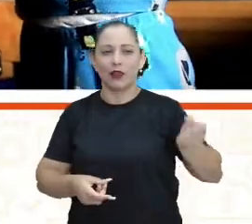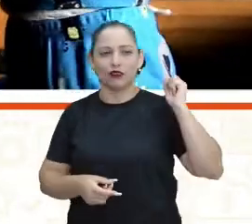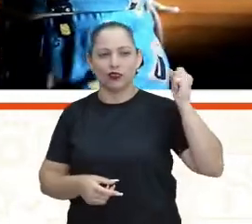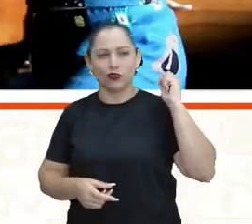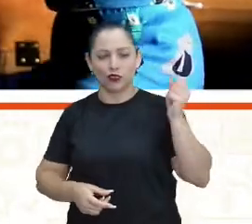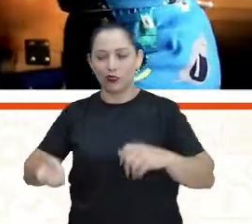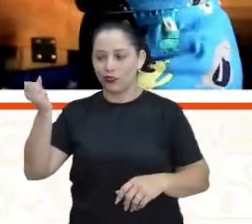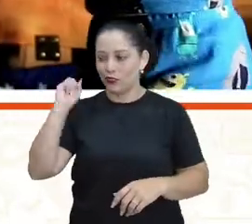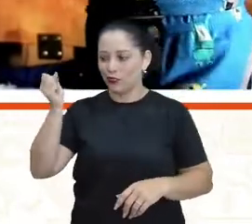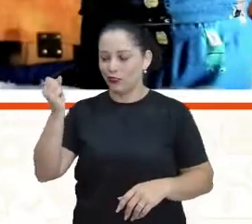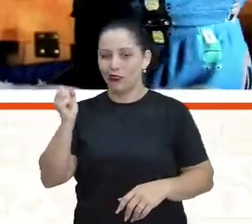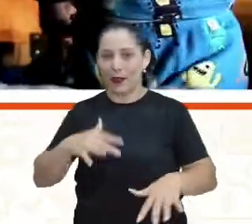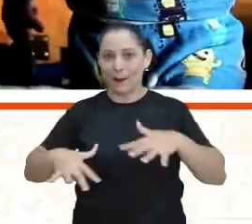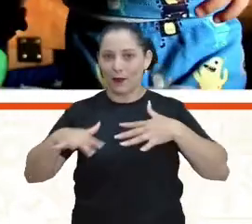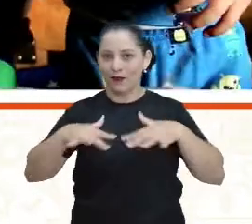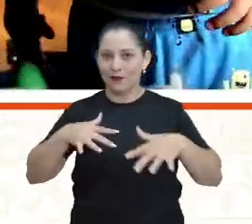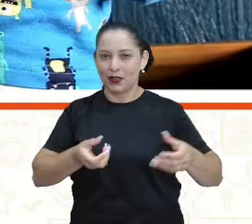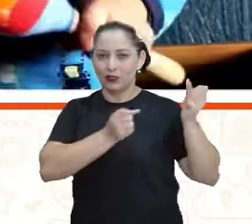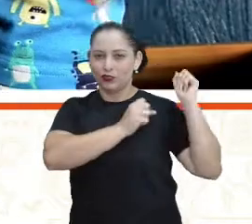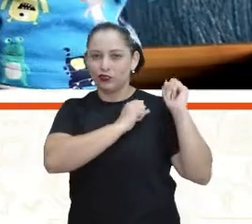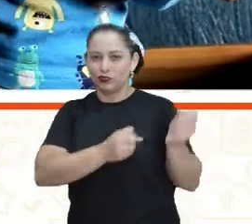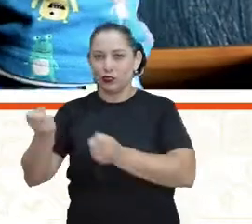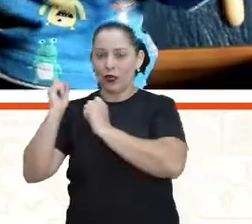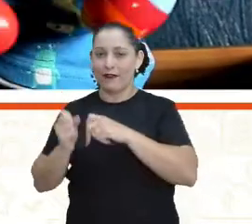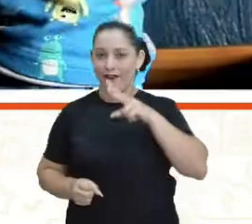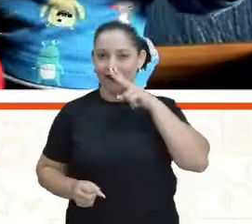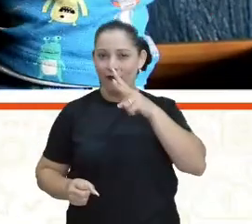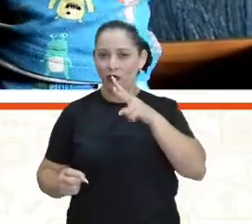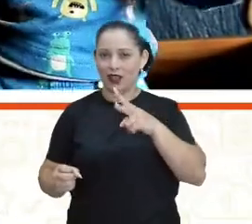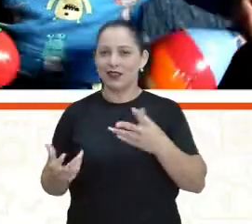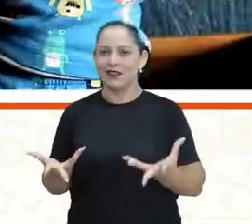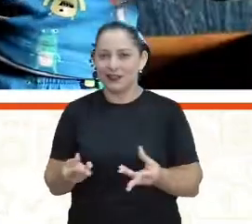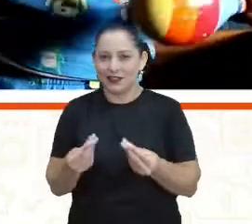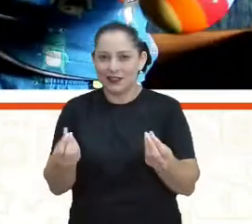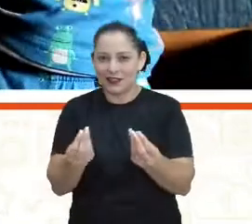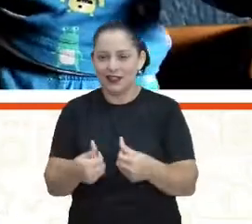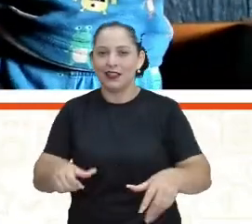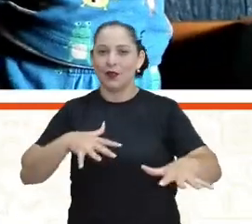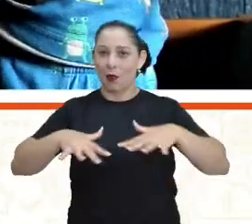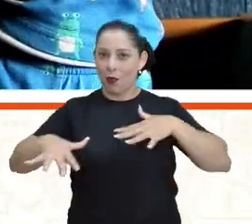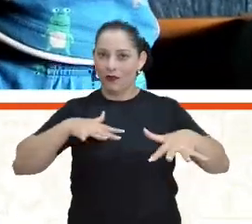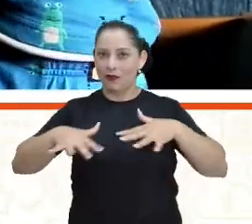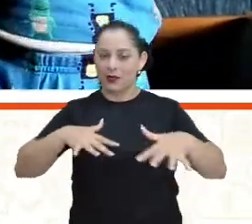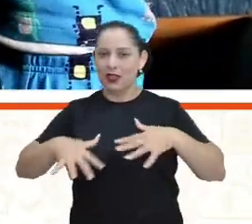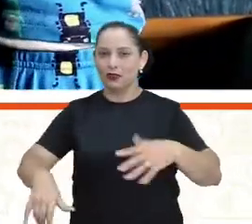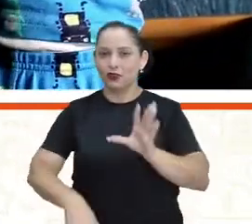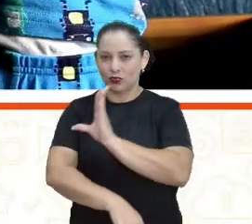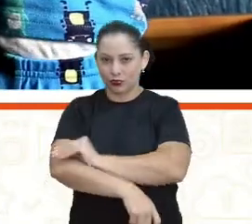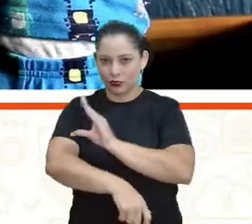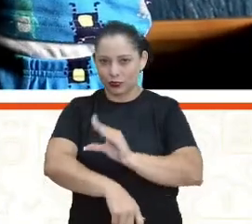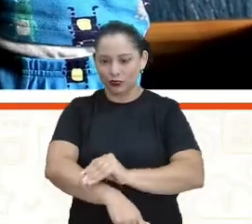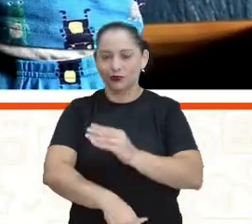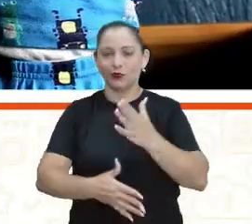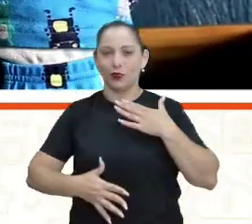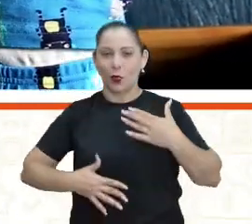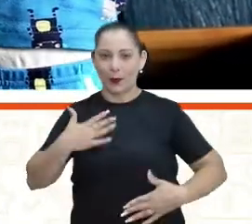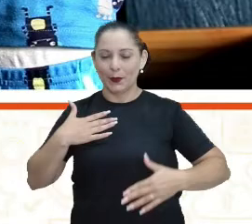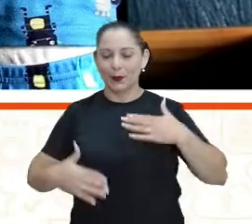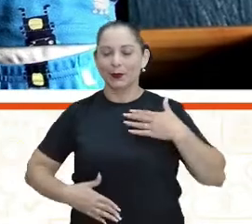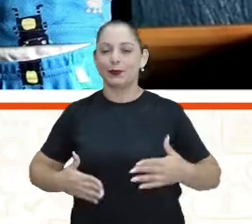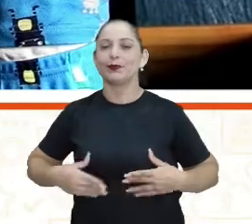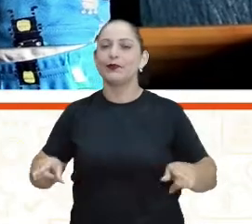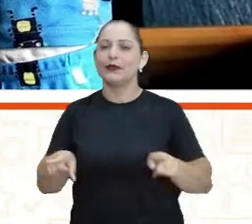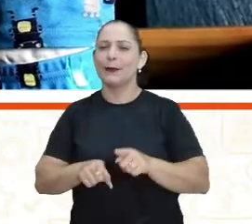estimular a integração dos sentidos e fortalecer essa coisa dos movimentos corporais também, né? Lembram